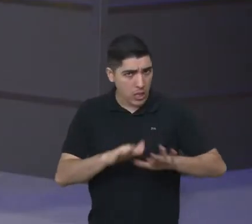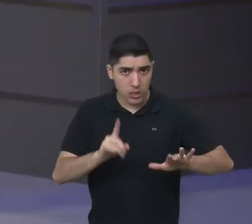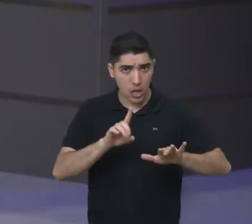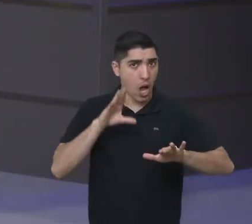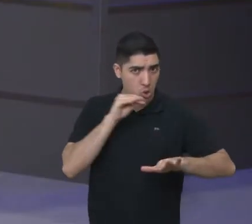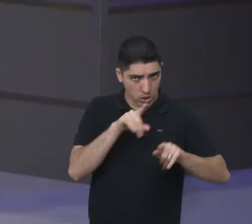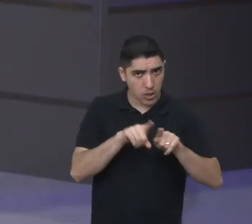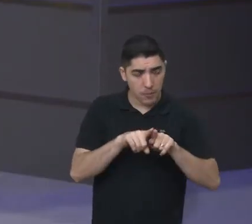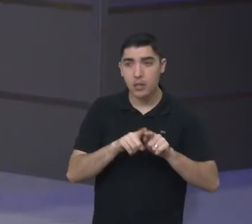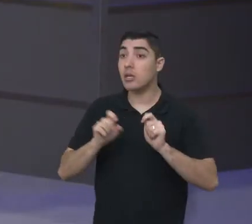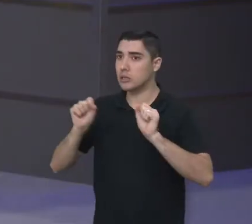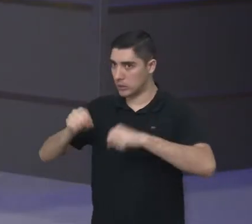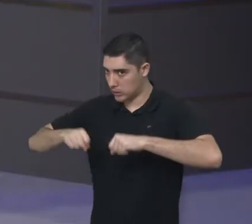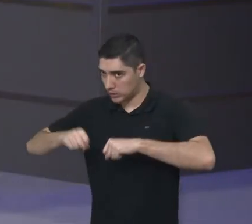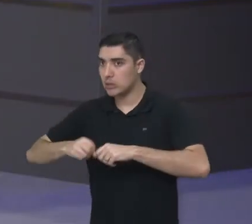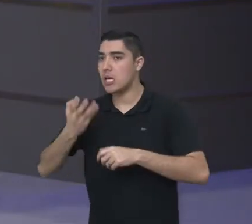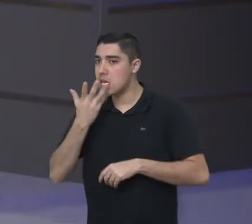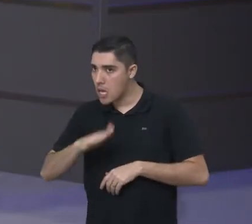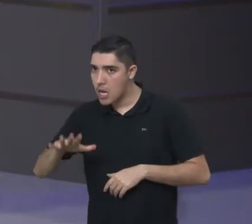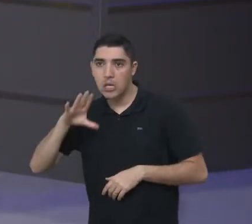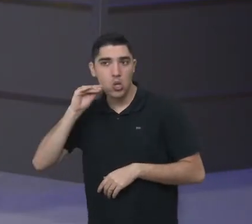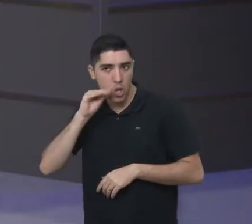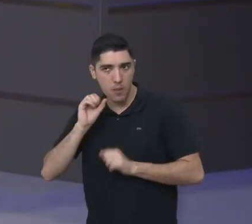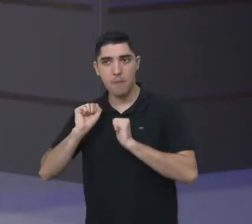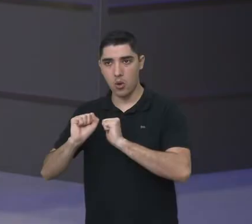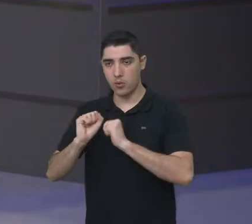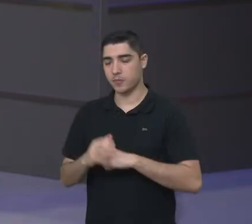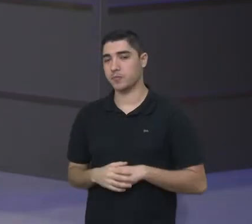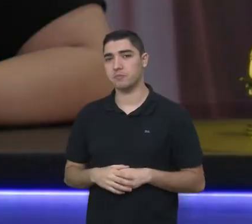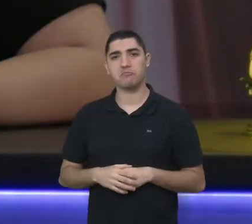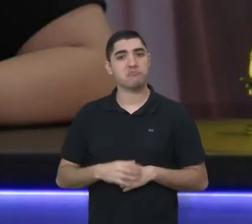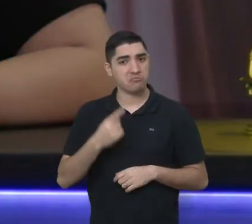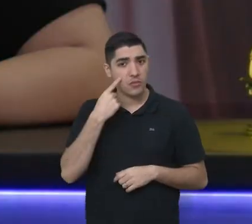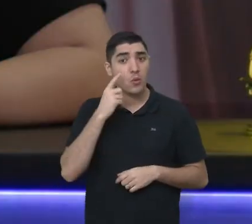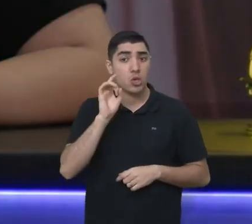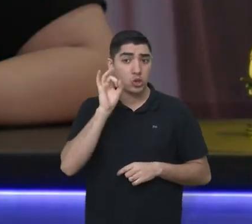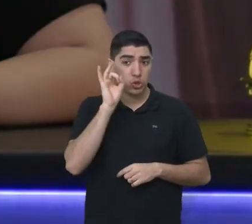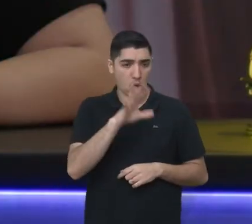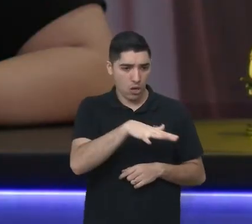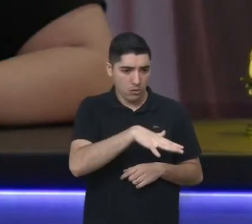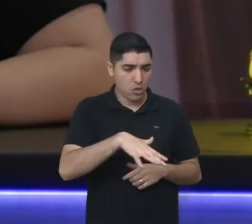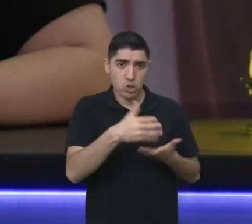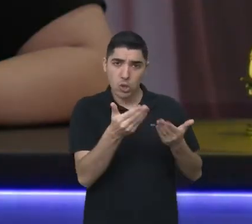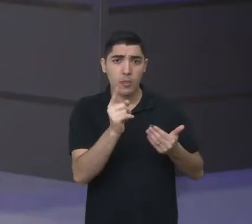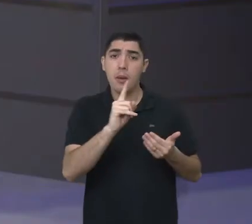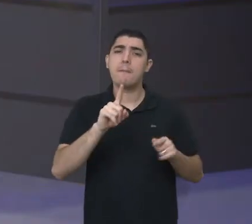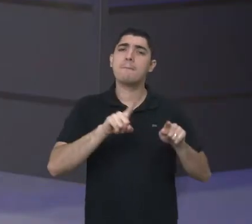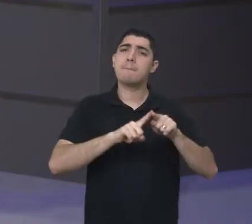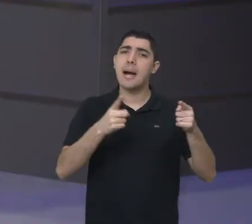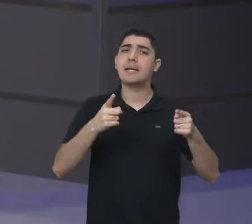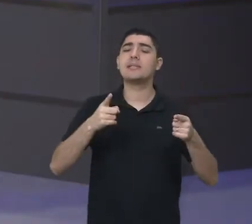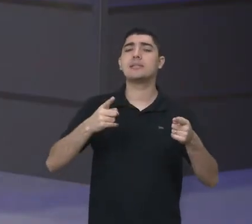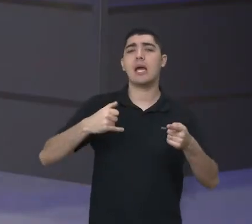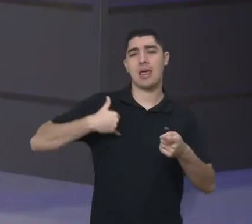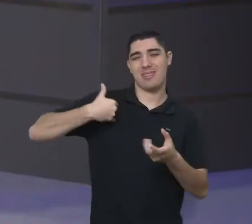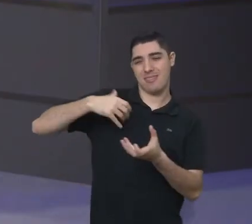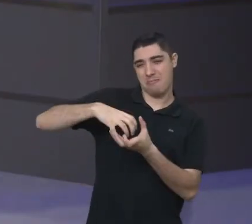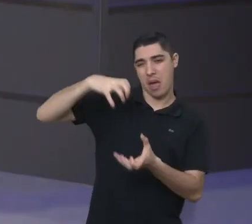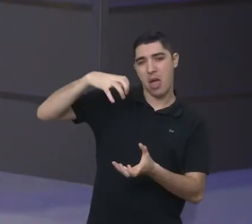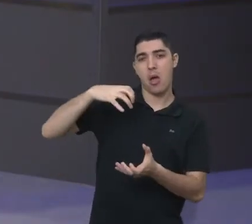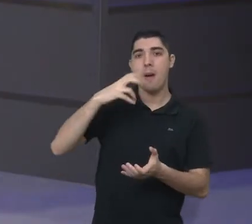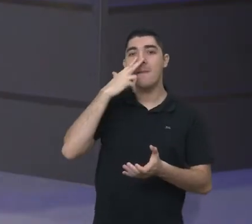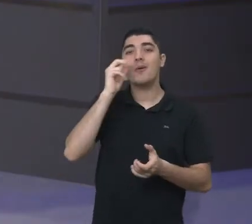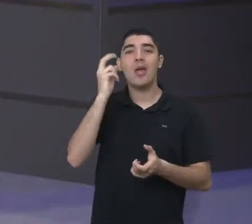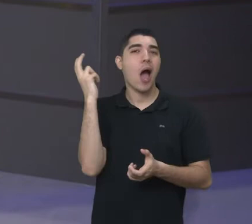pode procurar essa Adolescente escola. também, sim. É isso aí, cara. E também não só a juventude, tem um lance com os idosos também, que a pintura faz bem,